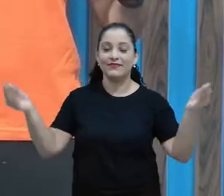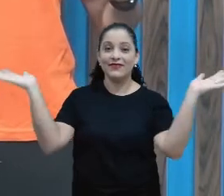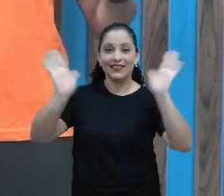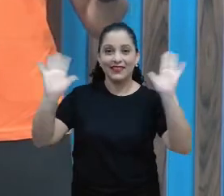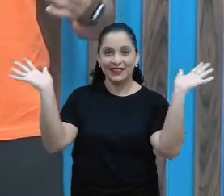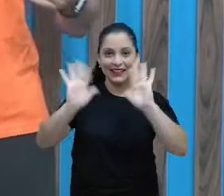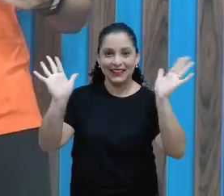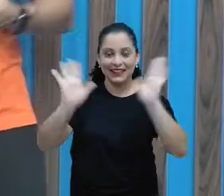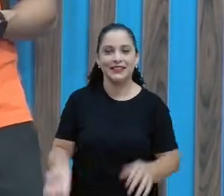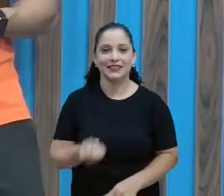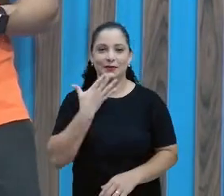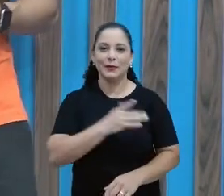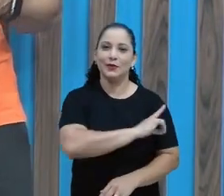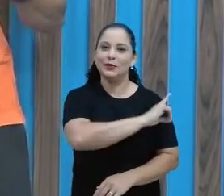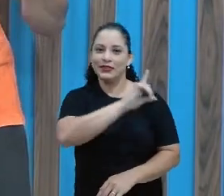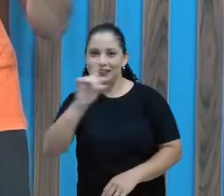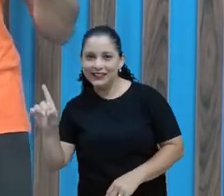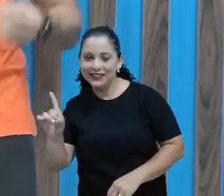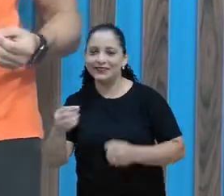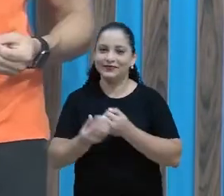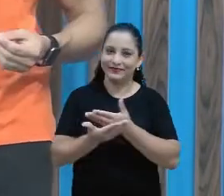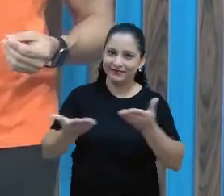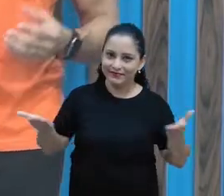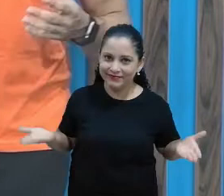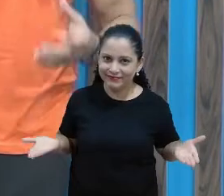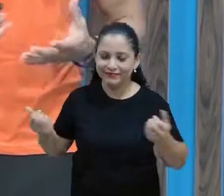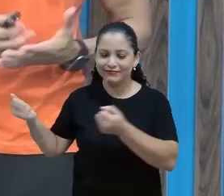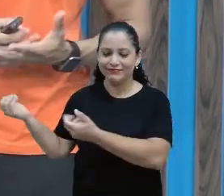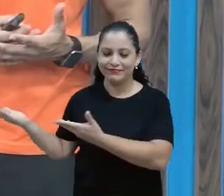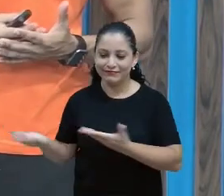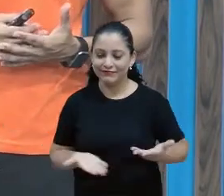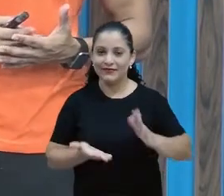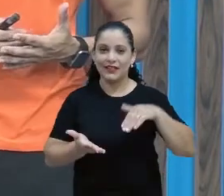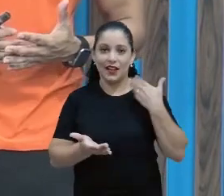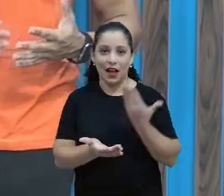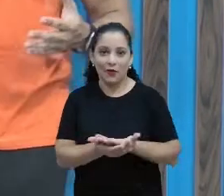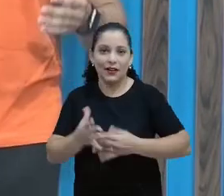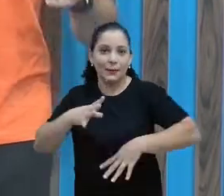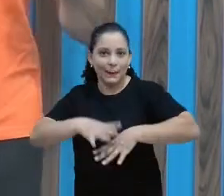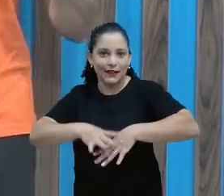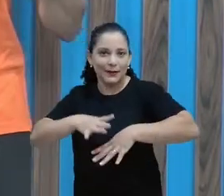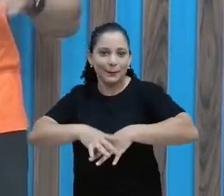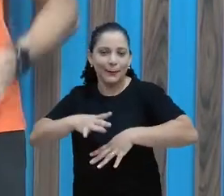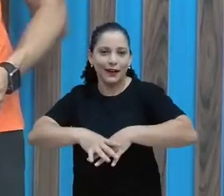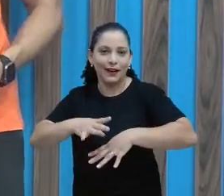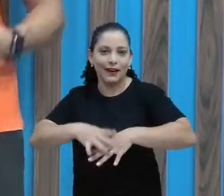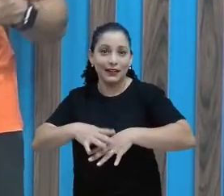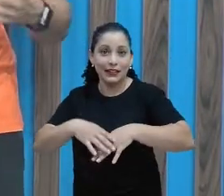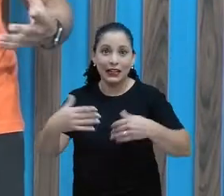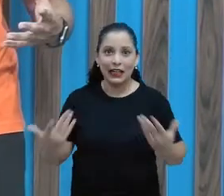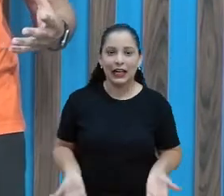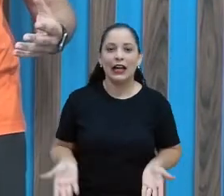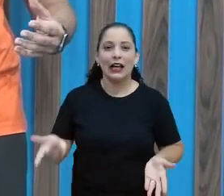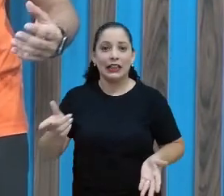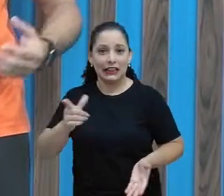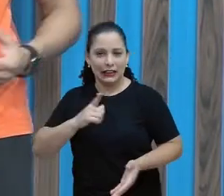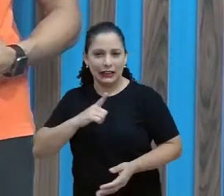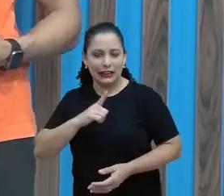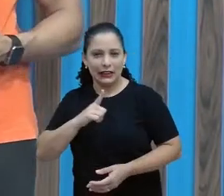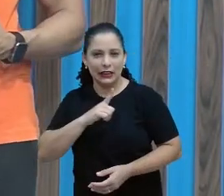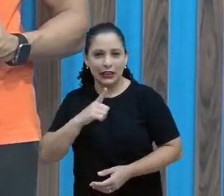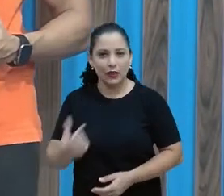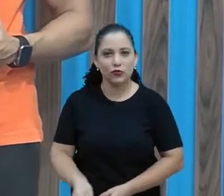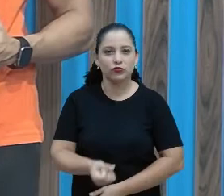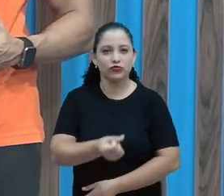Olá pessoal, muito bom dia. Seja muito bem-vindo a mais uma aula de matemática para as turmas dos anos finais,